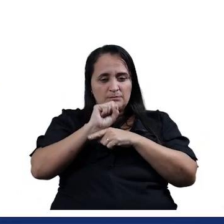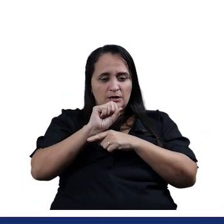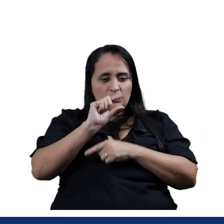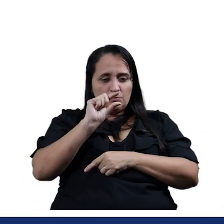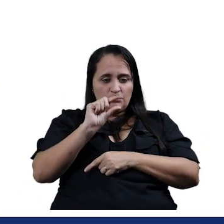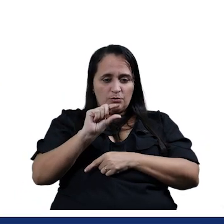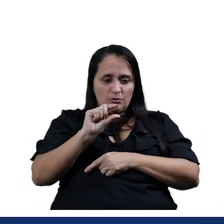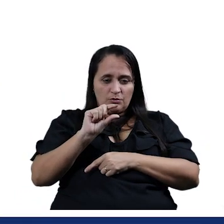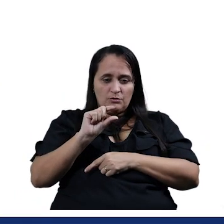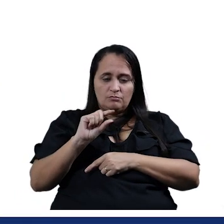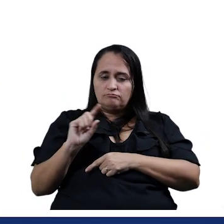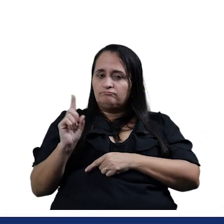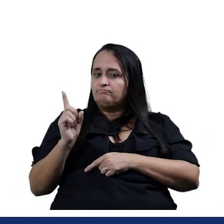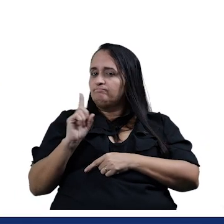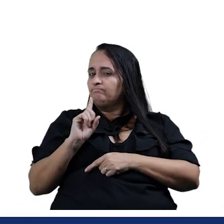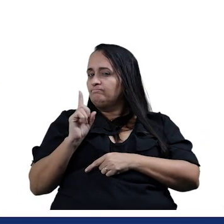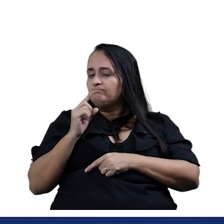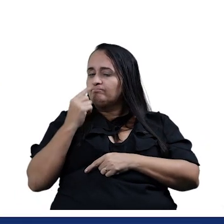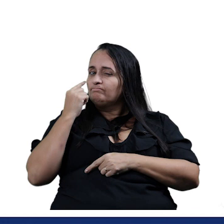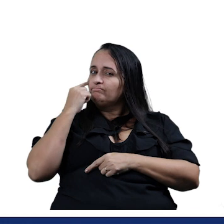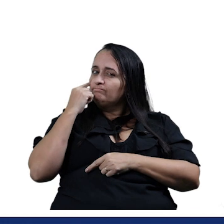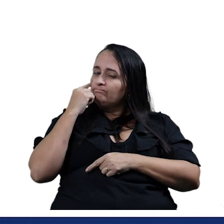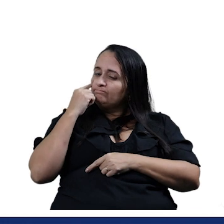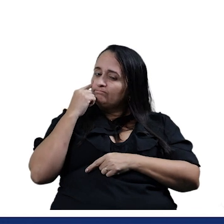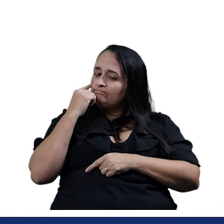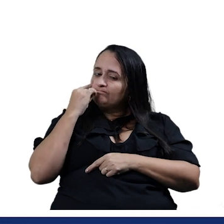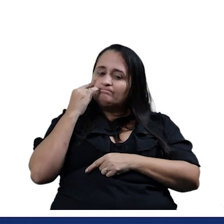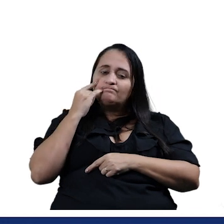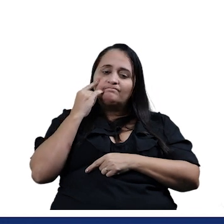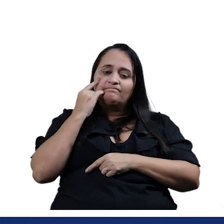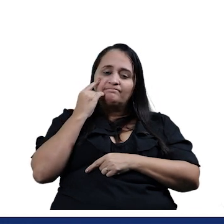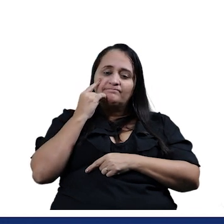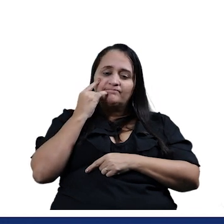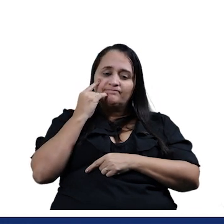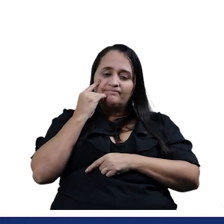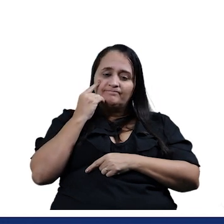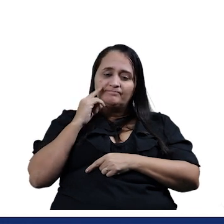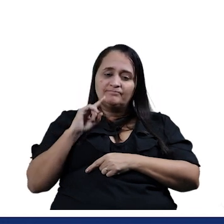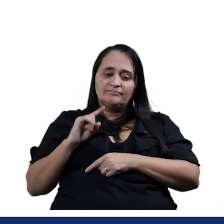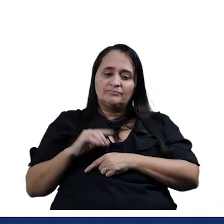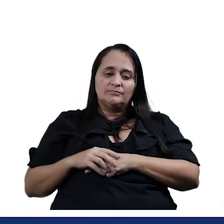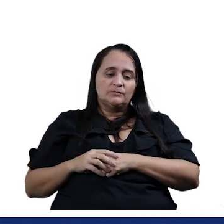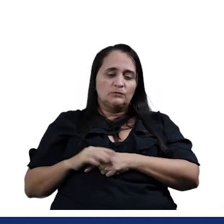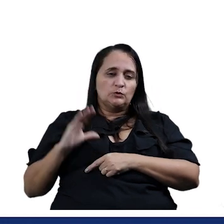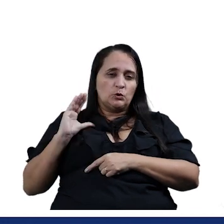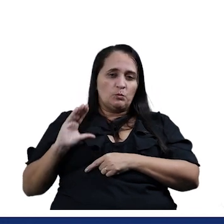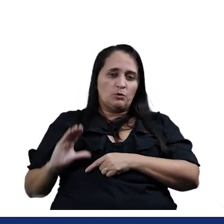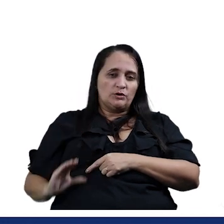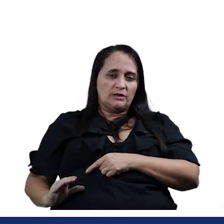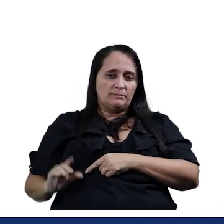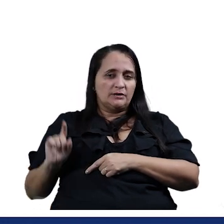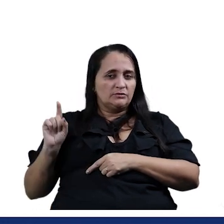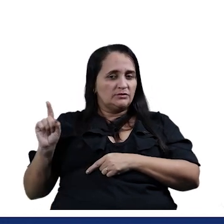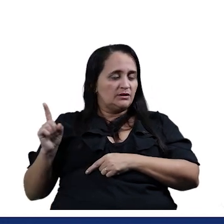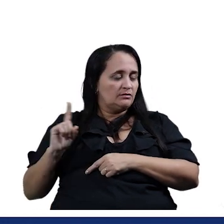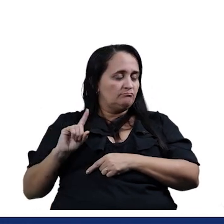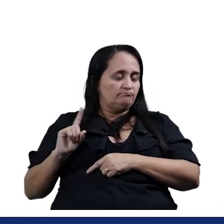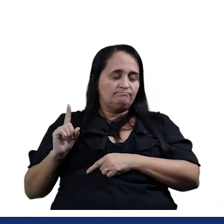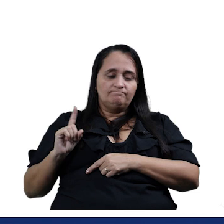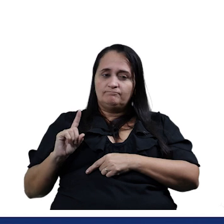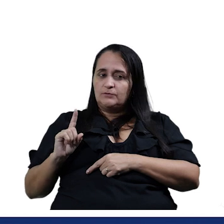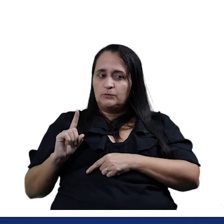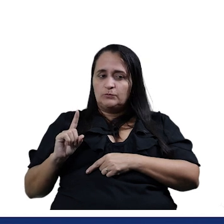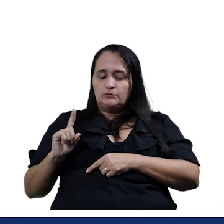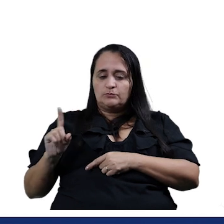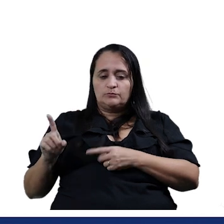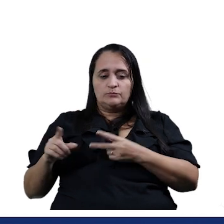um pouco, não é pedaço que ele está descrevendo o comportamento dela. É